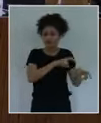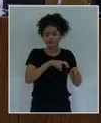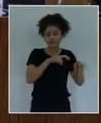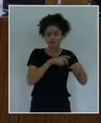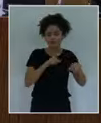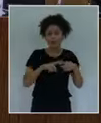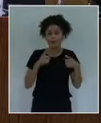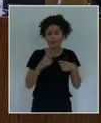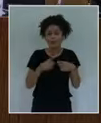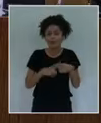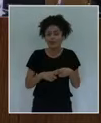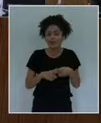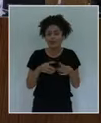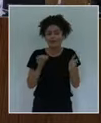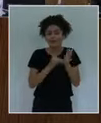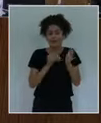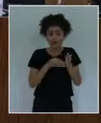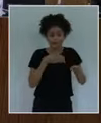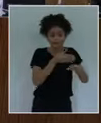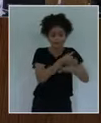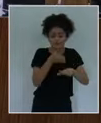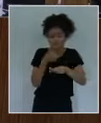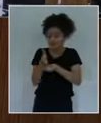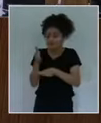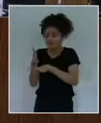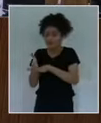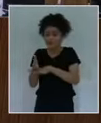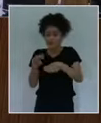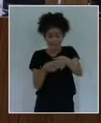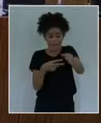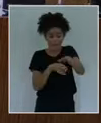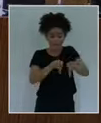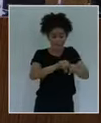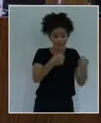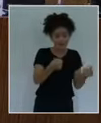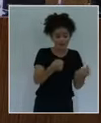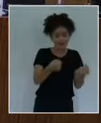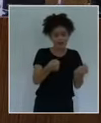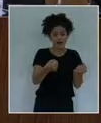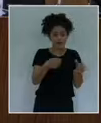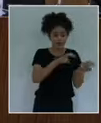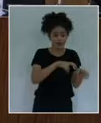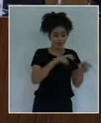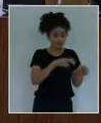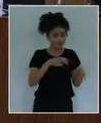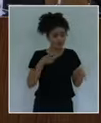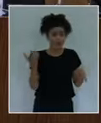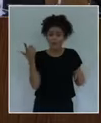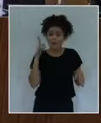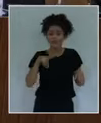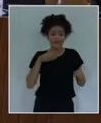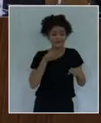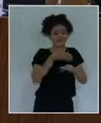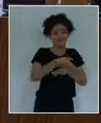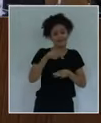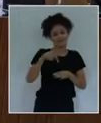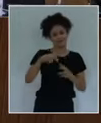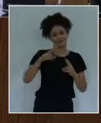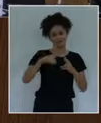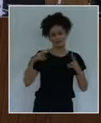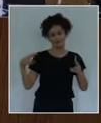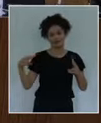acesso, estrada, né, então a ponte, nesse caso aí nem se fala. Aí você falou dessa reunião em Belo Horizonte com a equipe de Brasília,